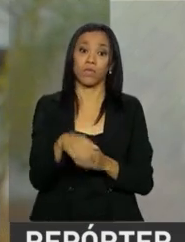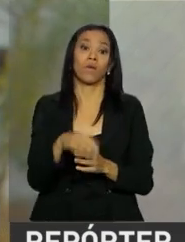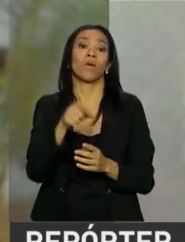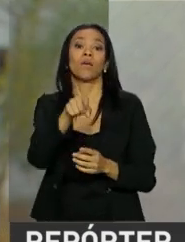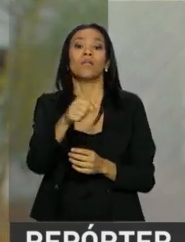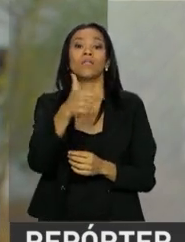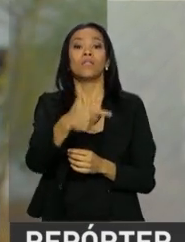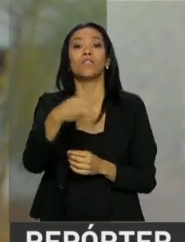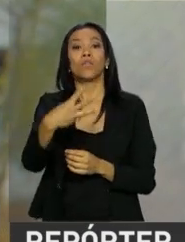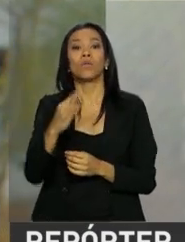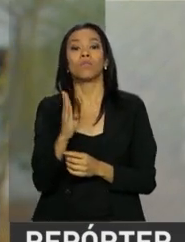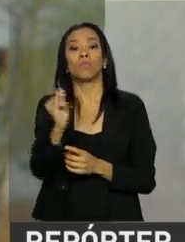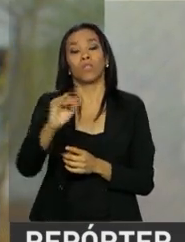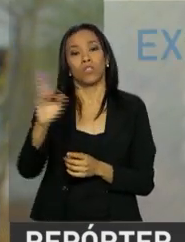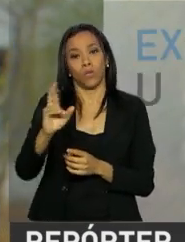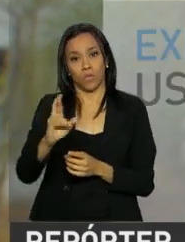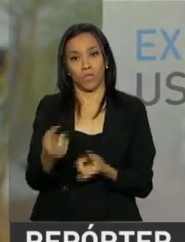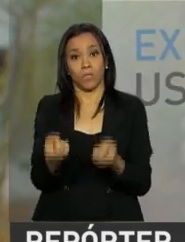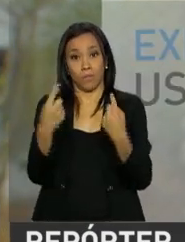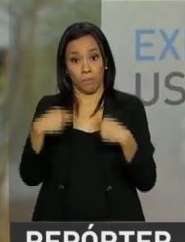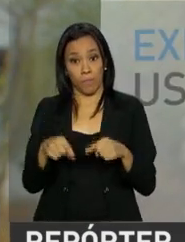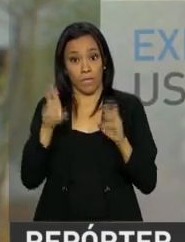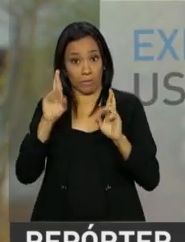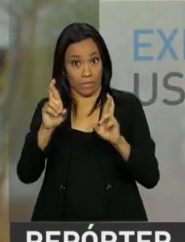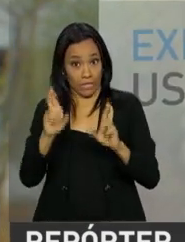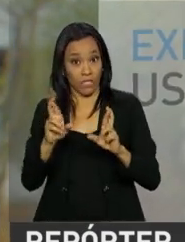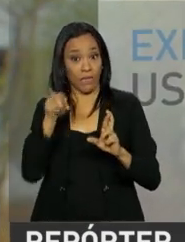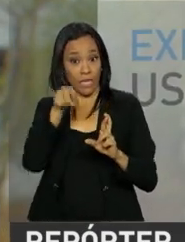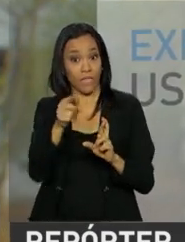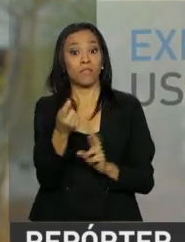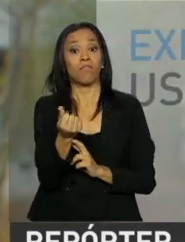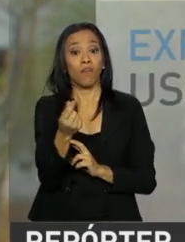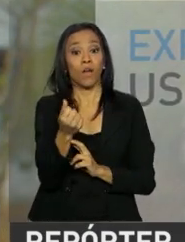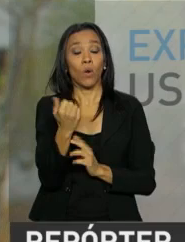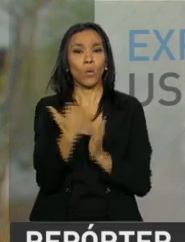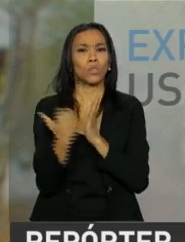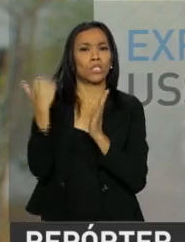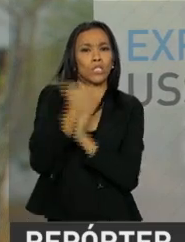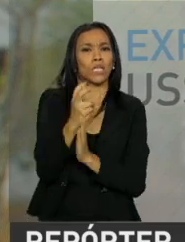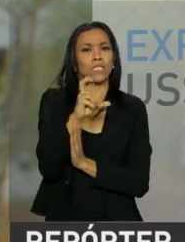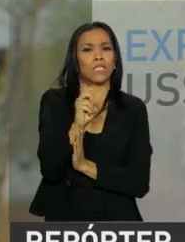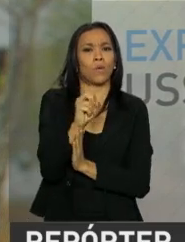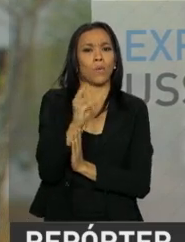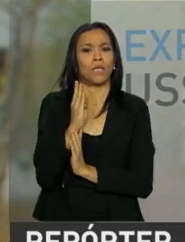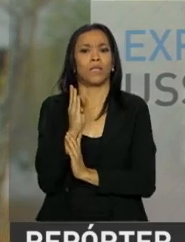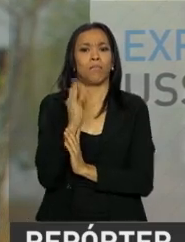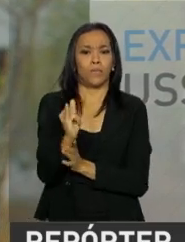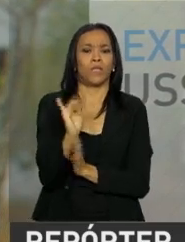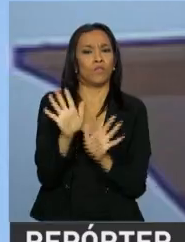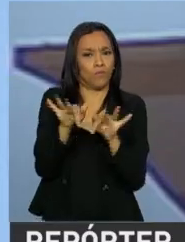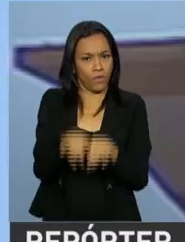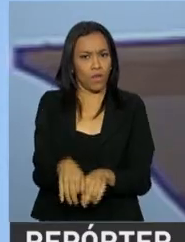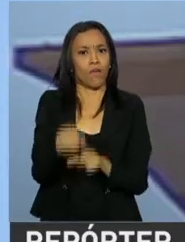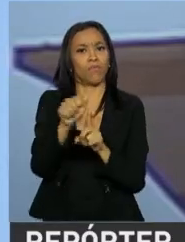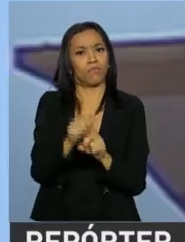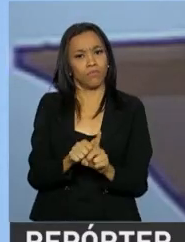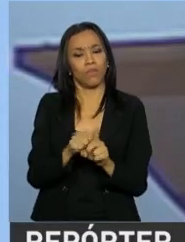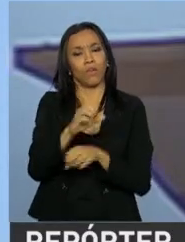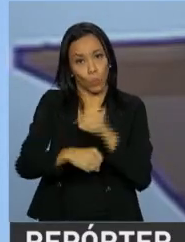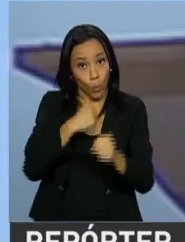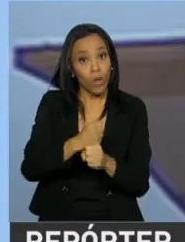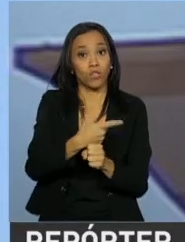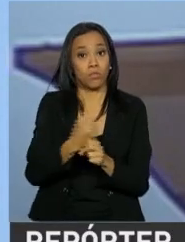nos primeiros 8 meses desse ano. A expectativa é que esse valor chegue a US$ 50 bilhões no final de 2016. Produtos